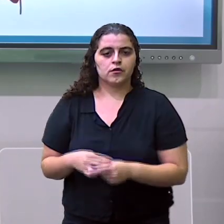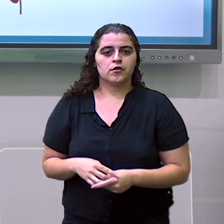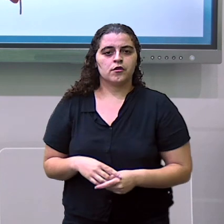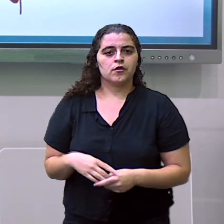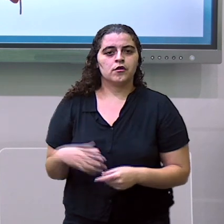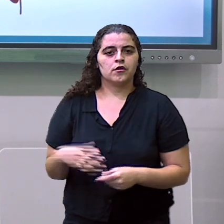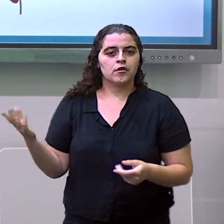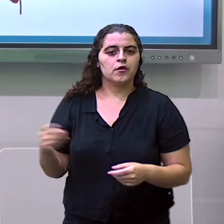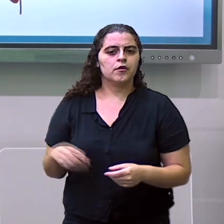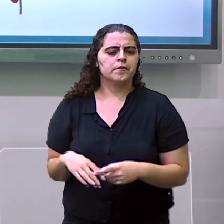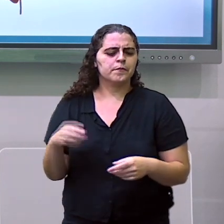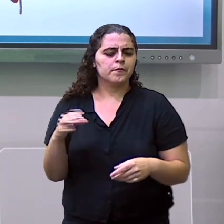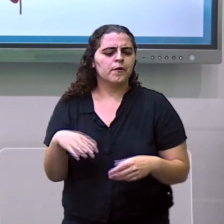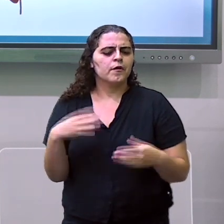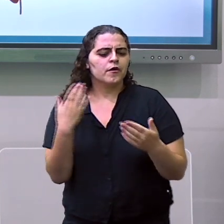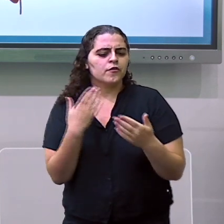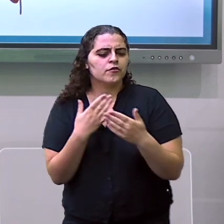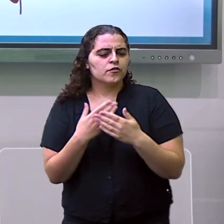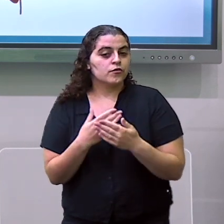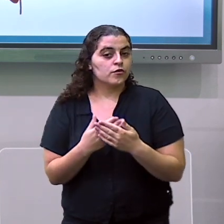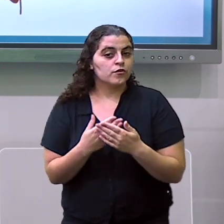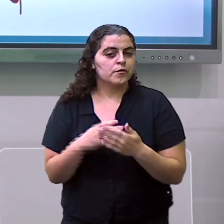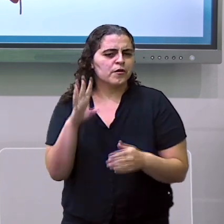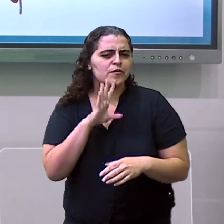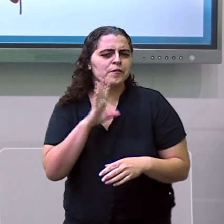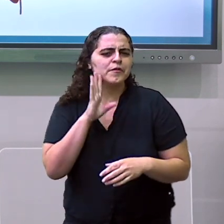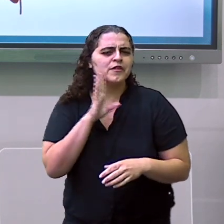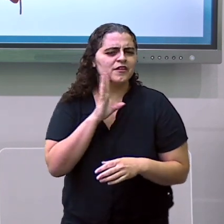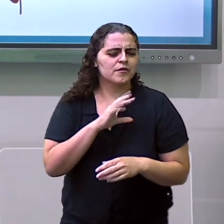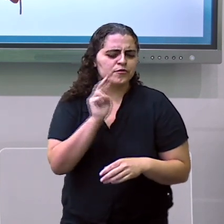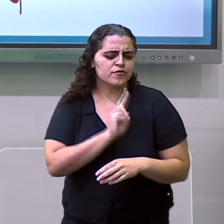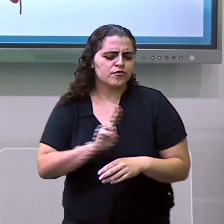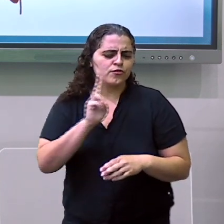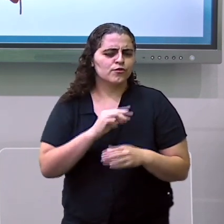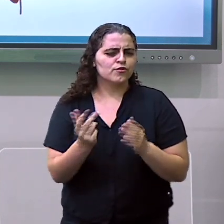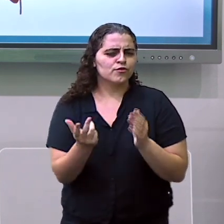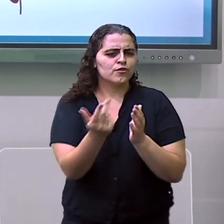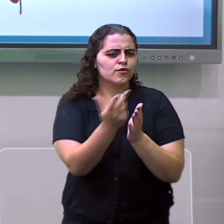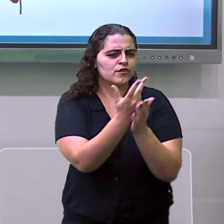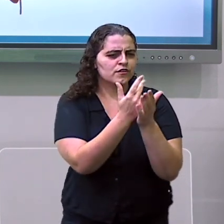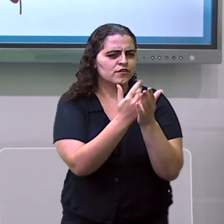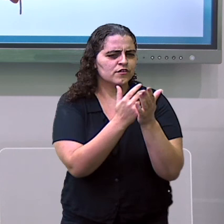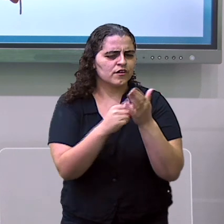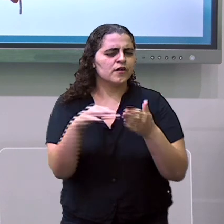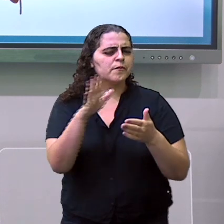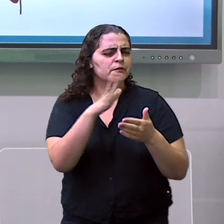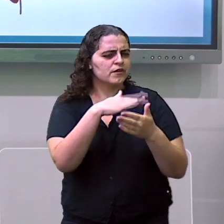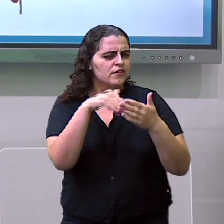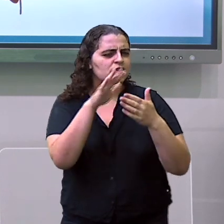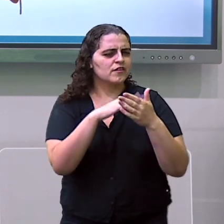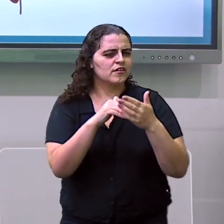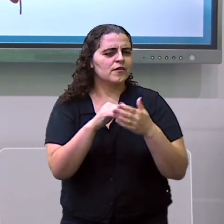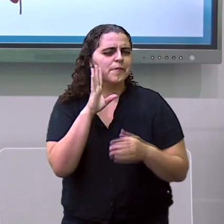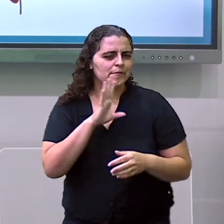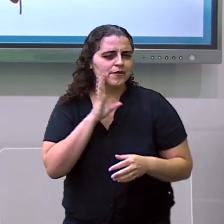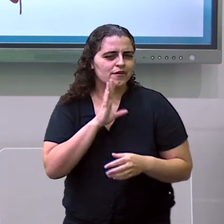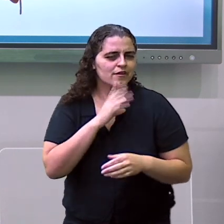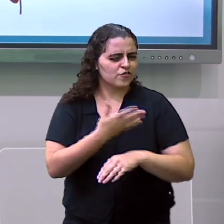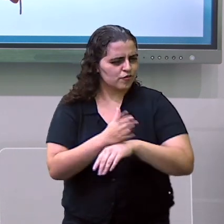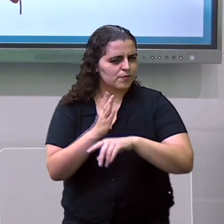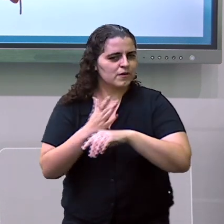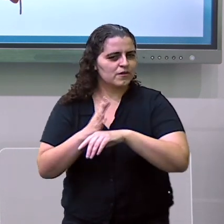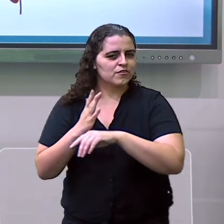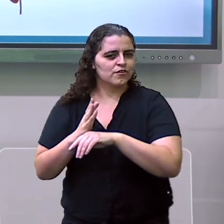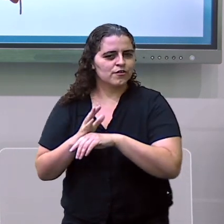Então é uma aula, né, super legal, porque a gente utiliza aqui desenhos, pintamos, né? Então a gente tem essa